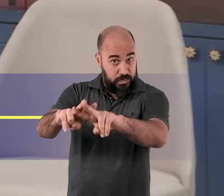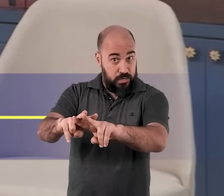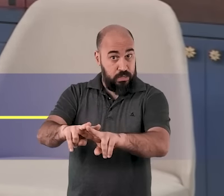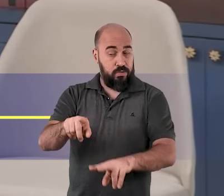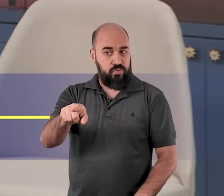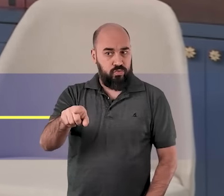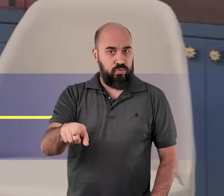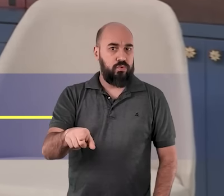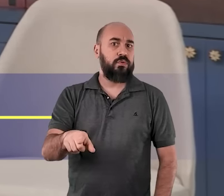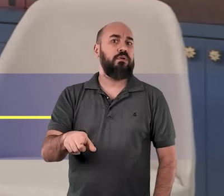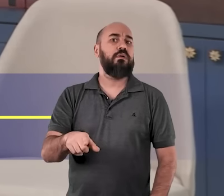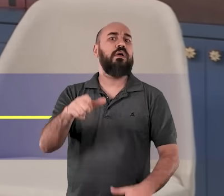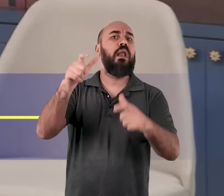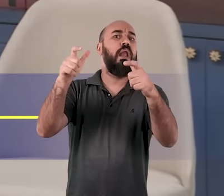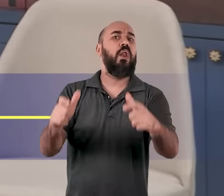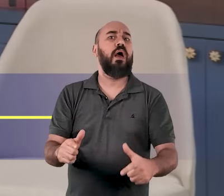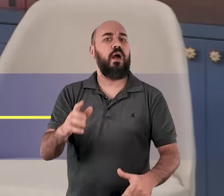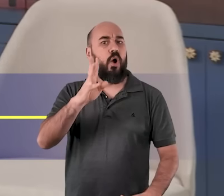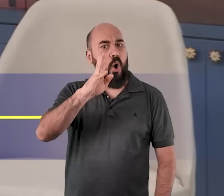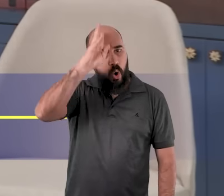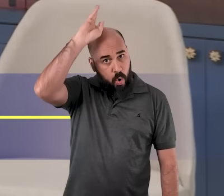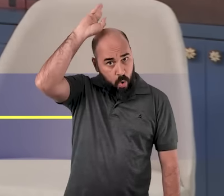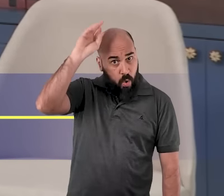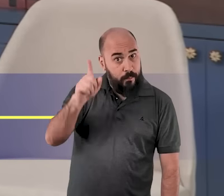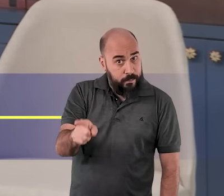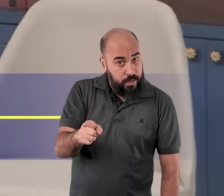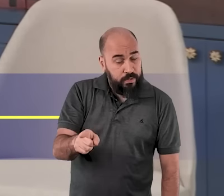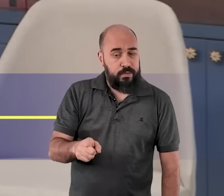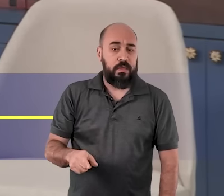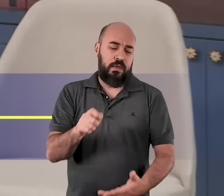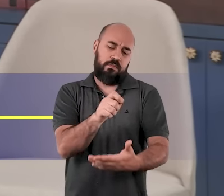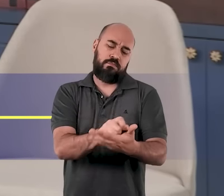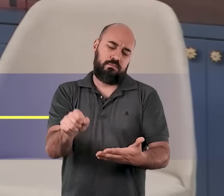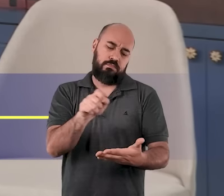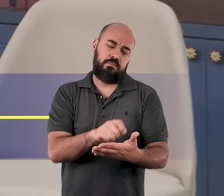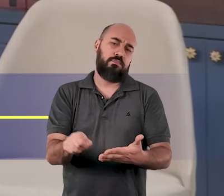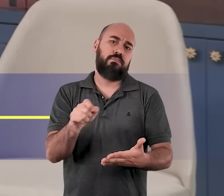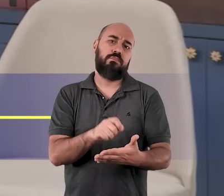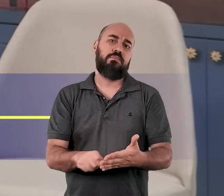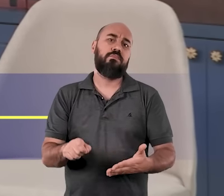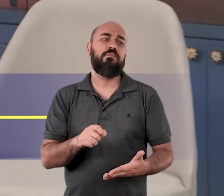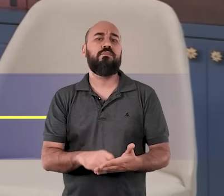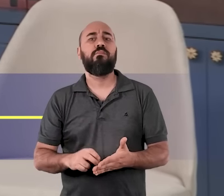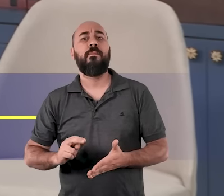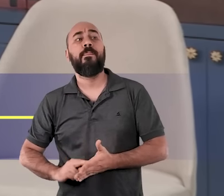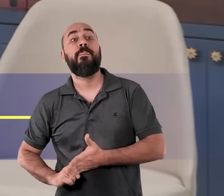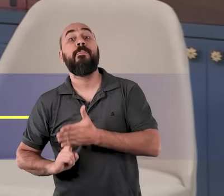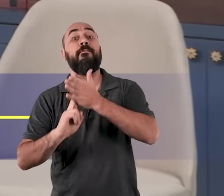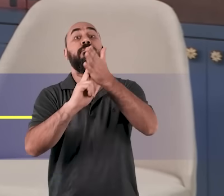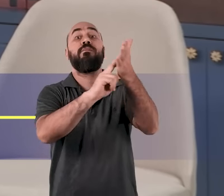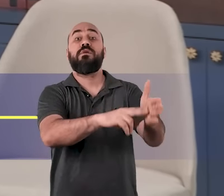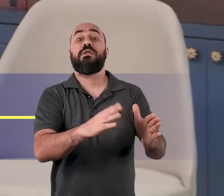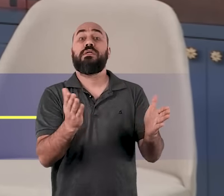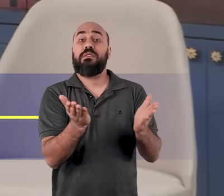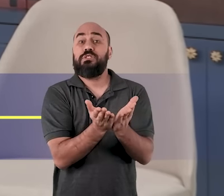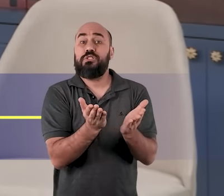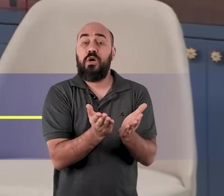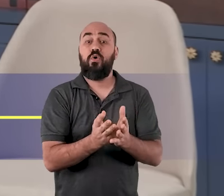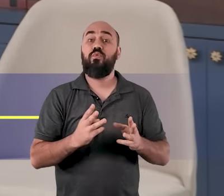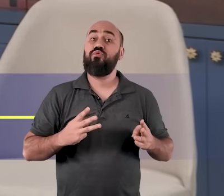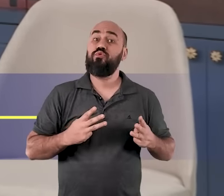estava em prisão domiciliar em Roma e ele escreve, a princípio, para cristãos judeus que viviam na